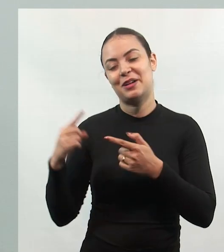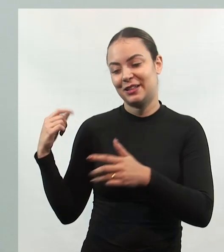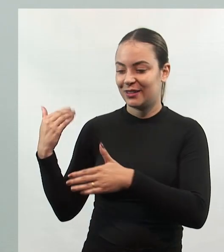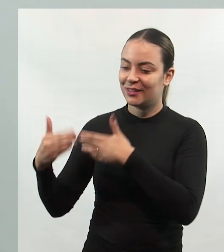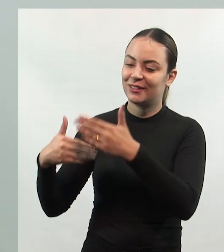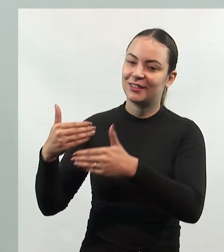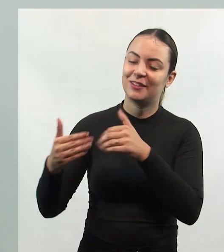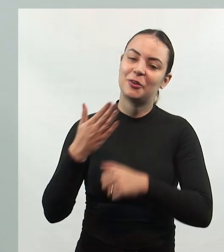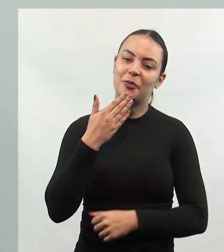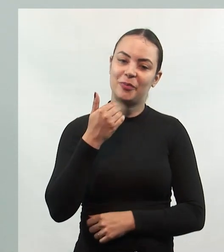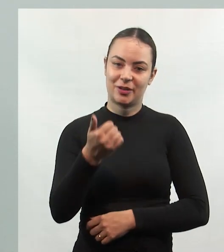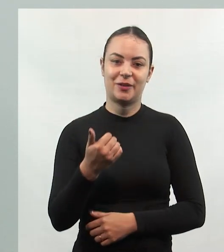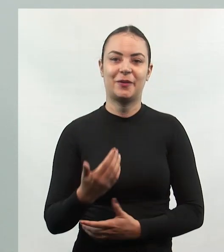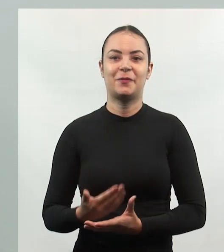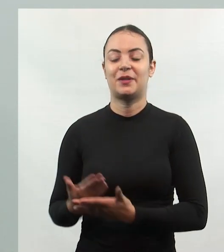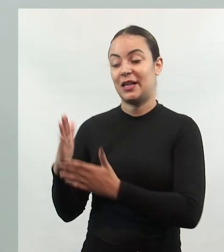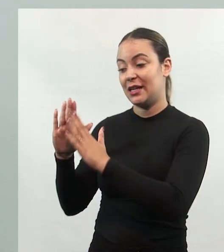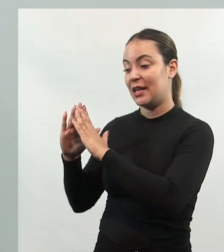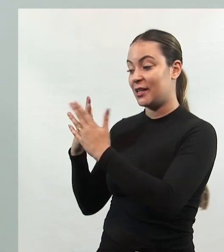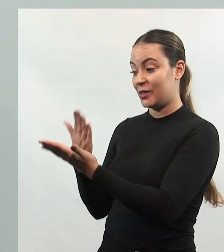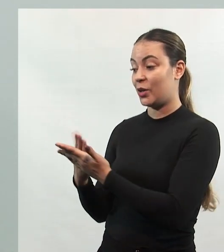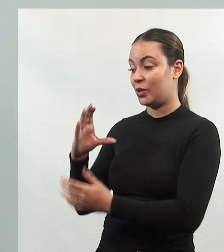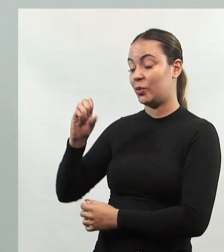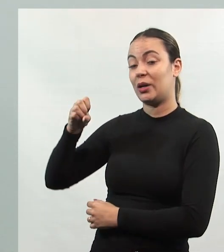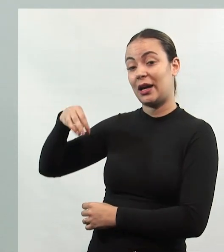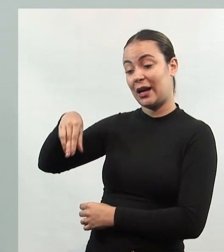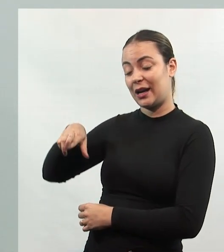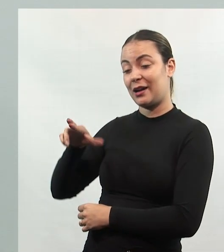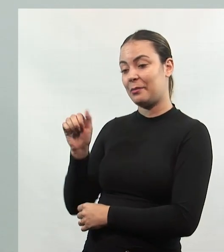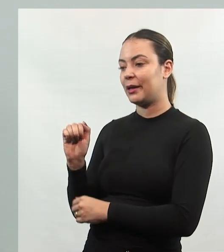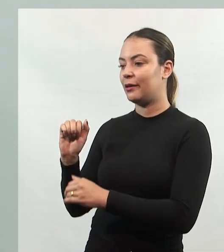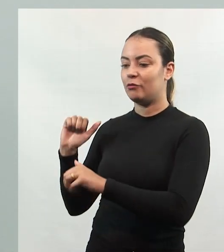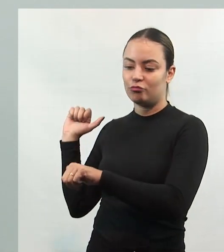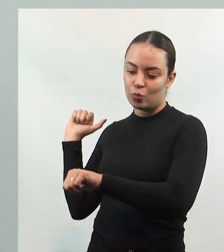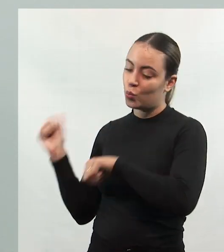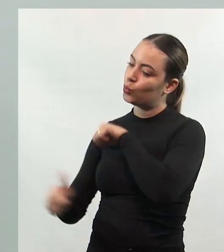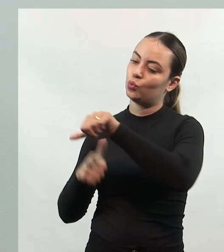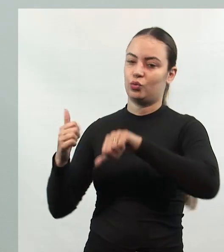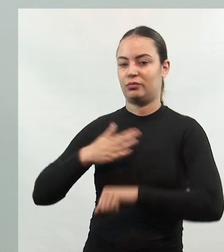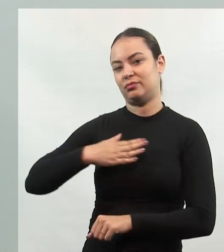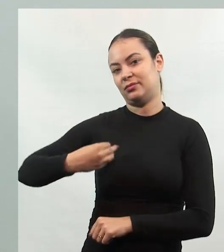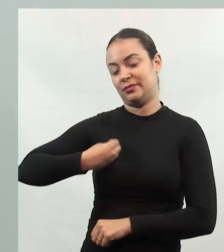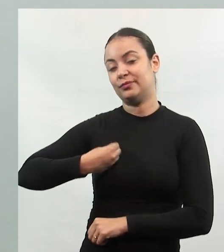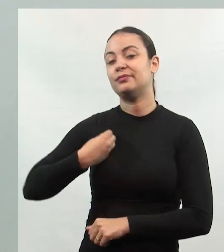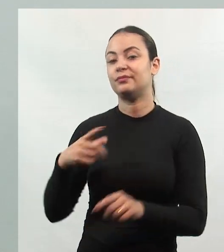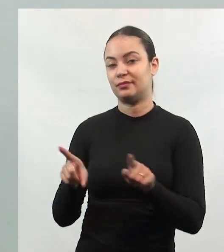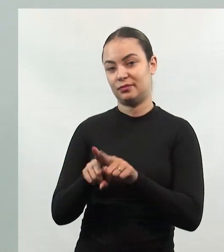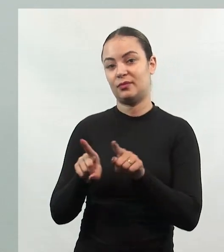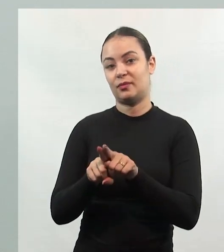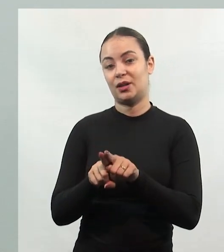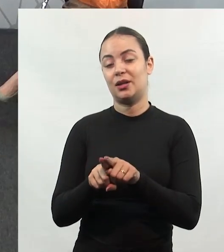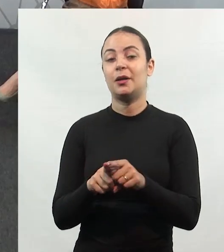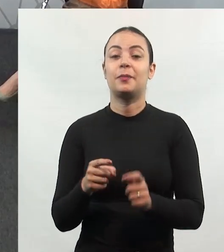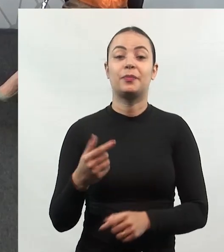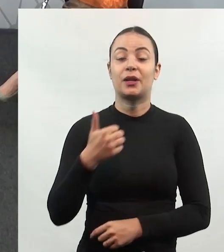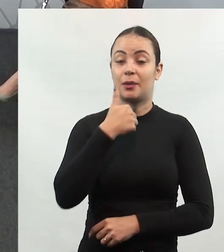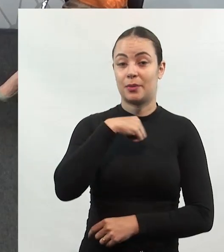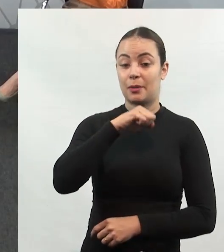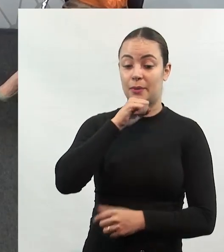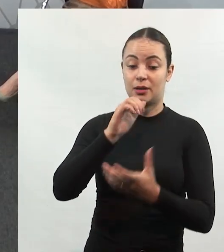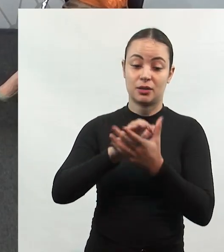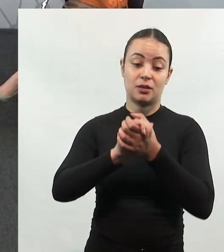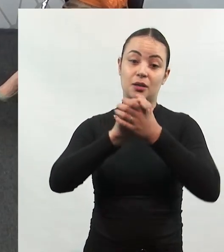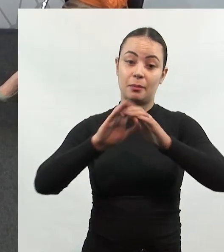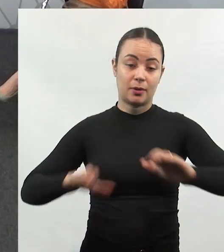prefeitura, foram assim, o Carmela Dutra representou para mim uma também transformação, como a Sheila colocou,